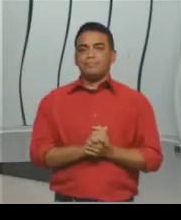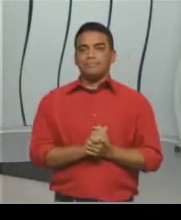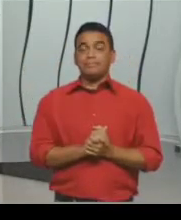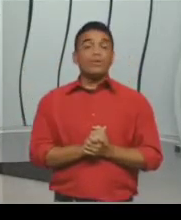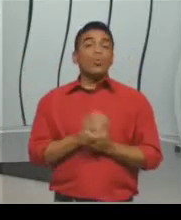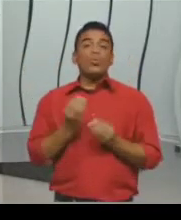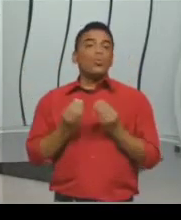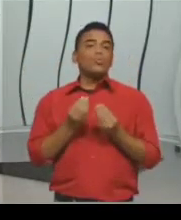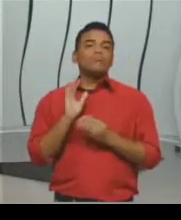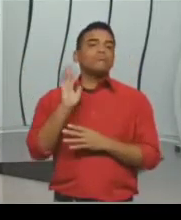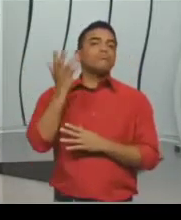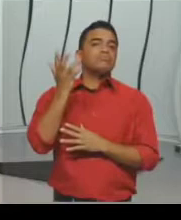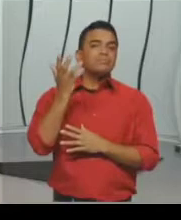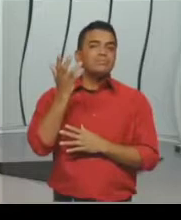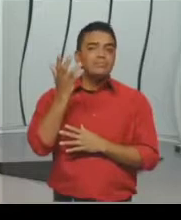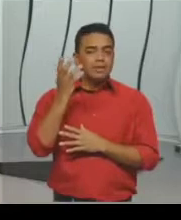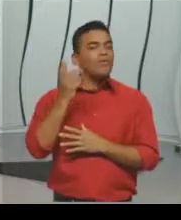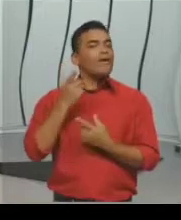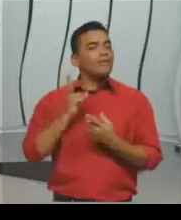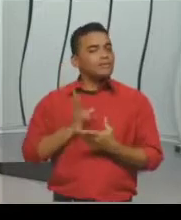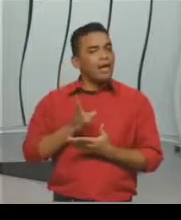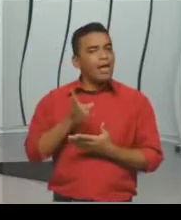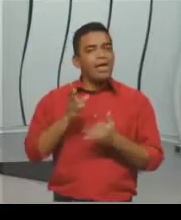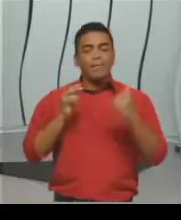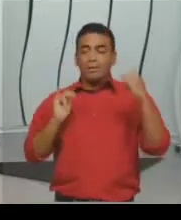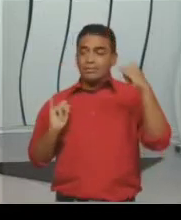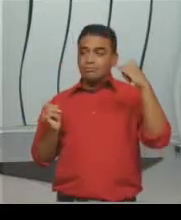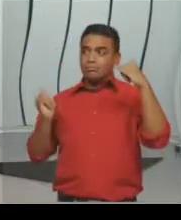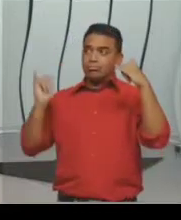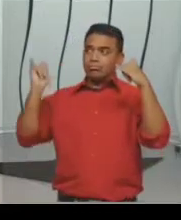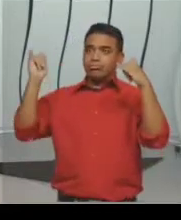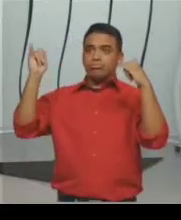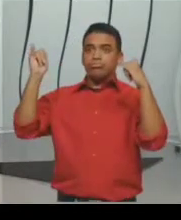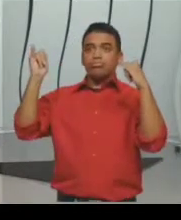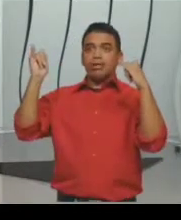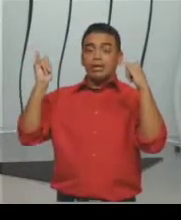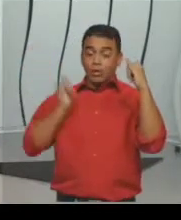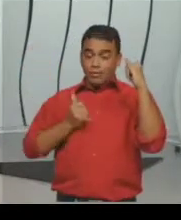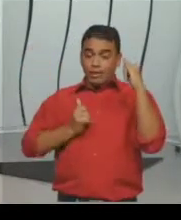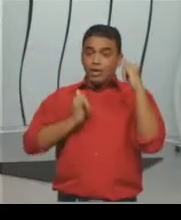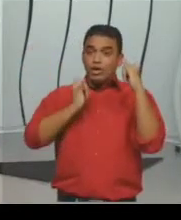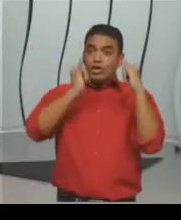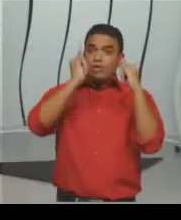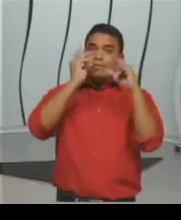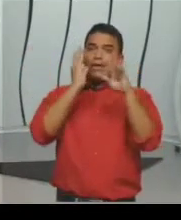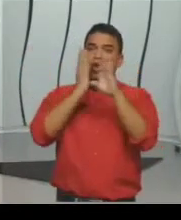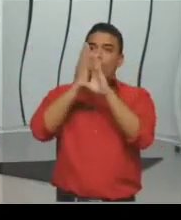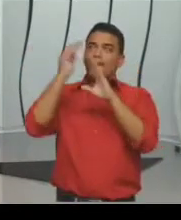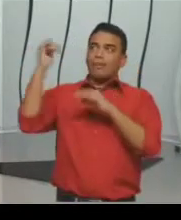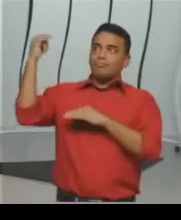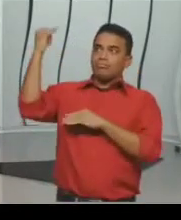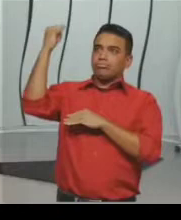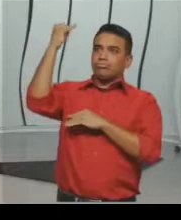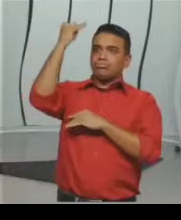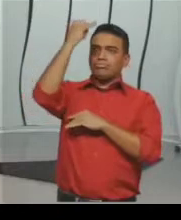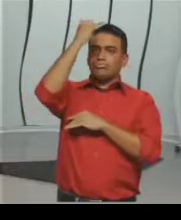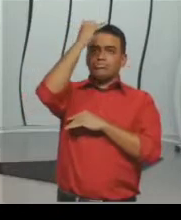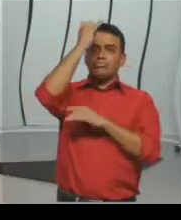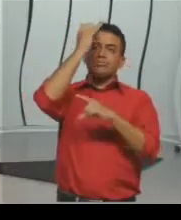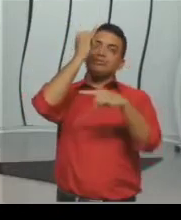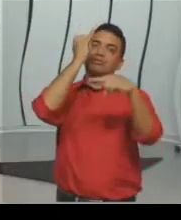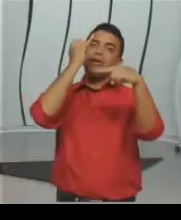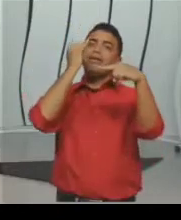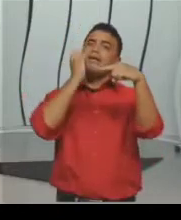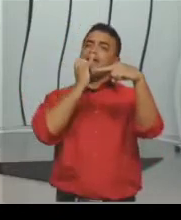Então, o que vai acontecer? Esses elétrons vão continuar aqui. Esses outros vão passar por aqui, eles vão se